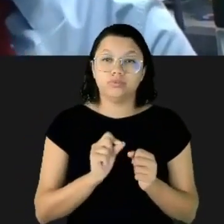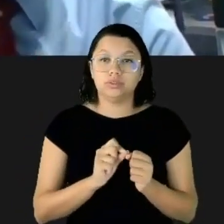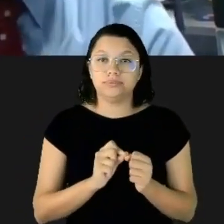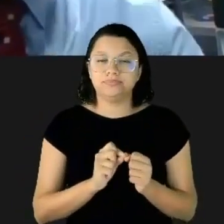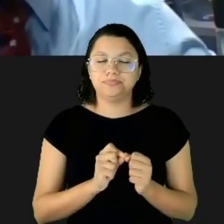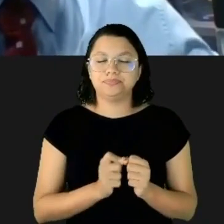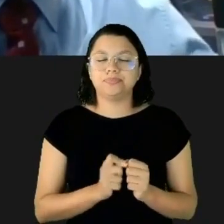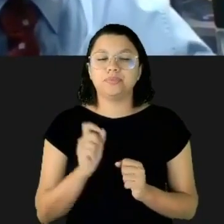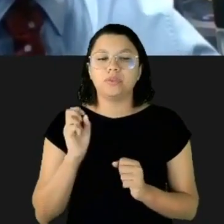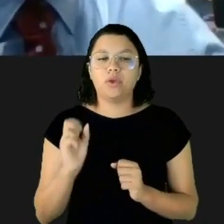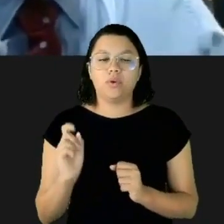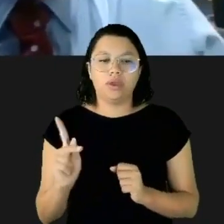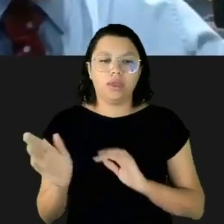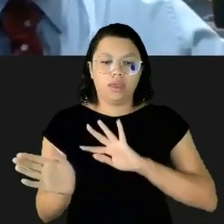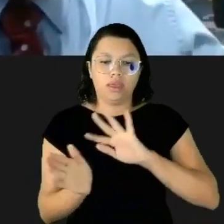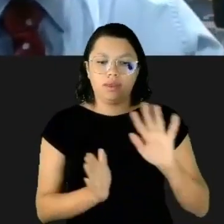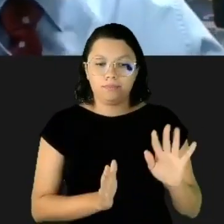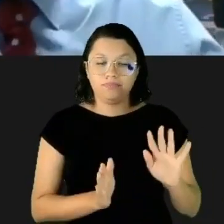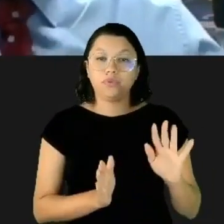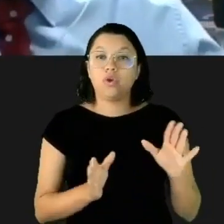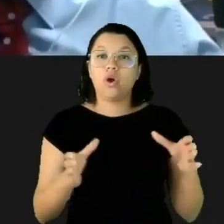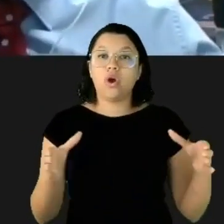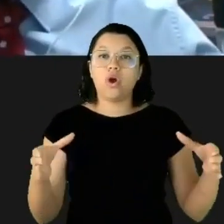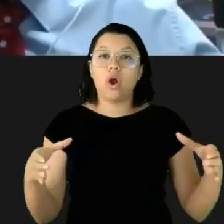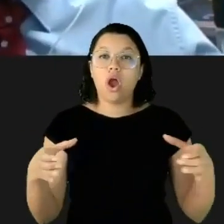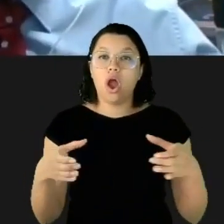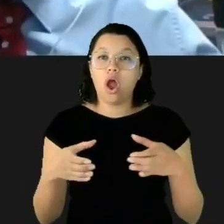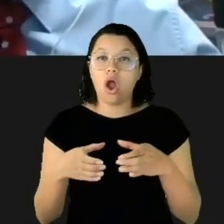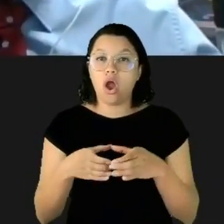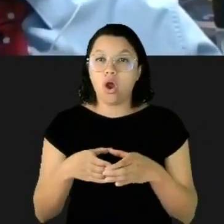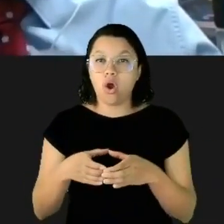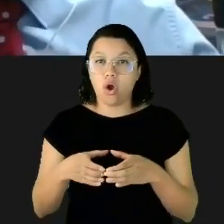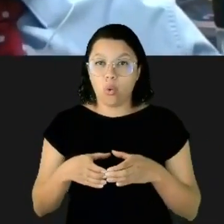o agrupador o agrupador para quem